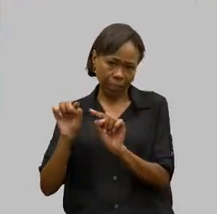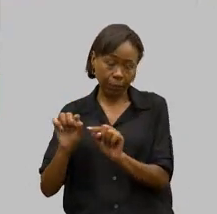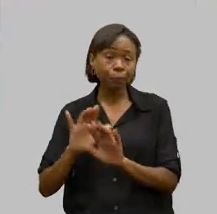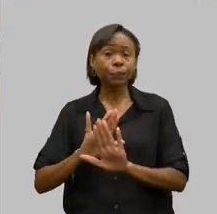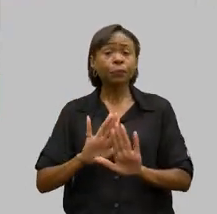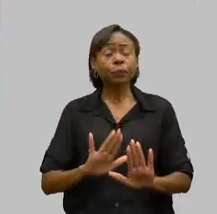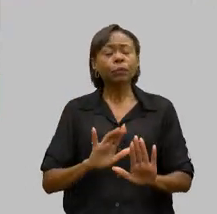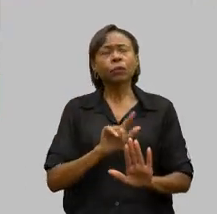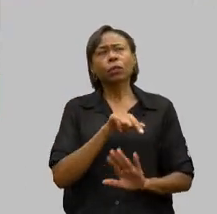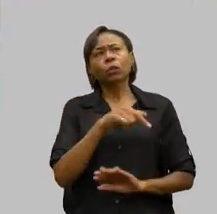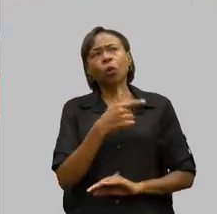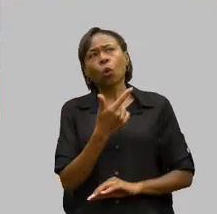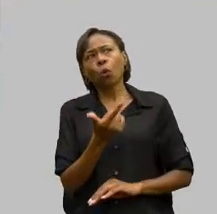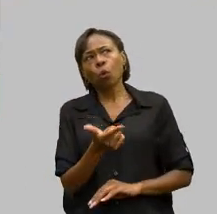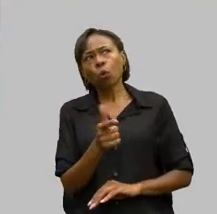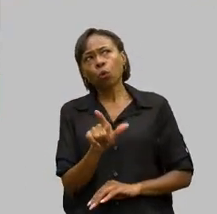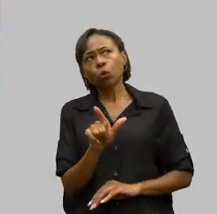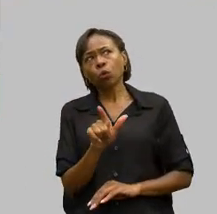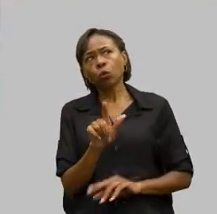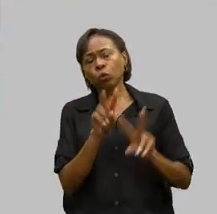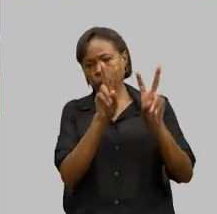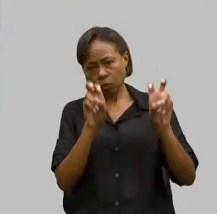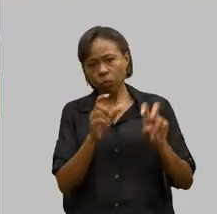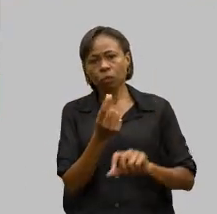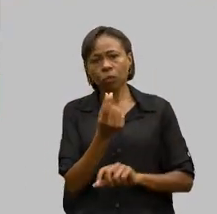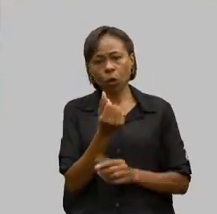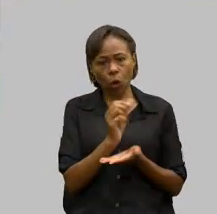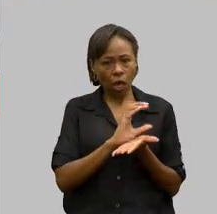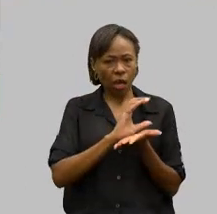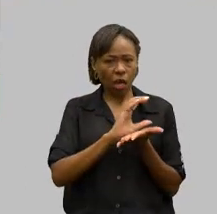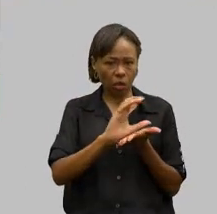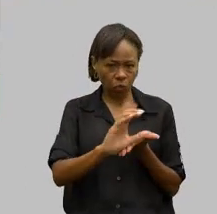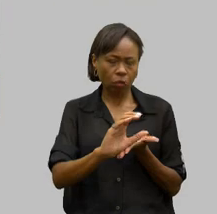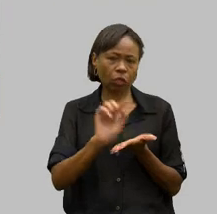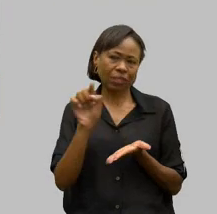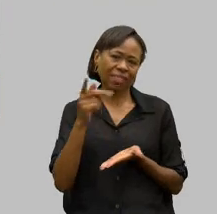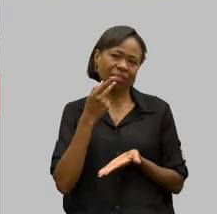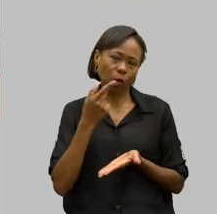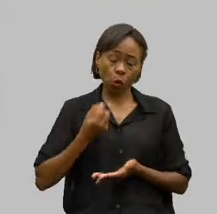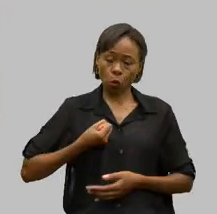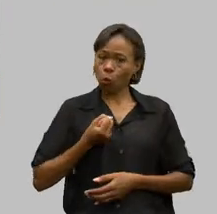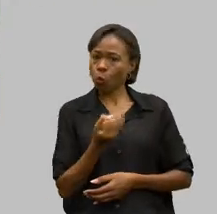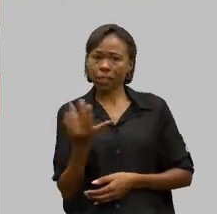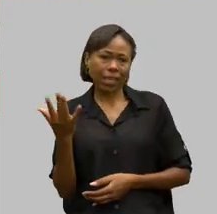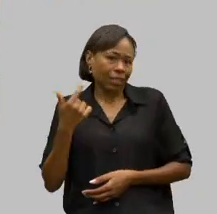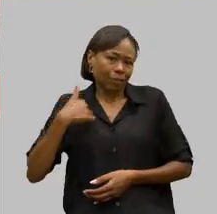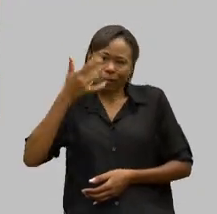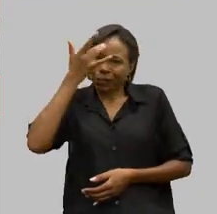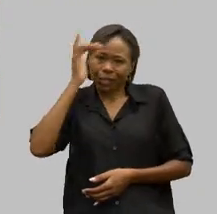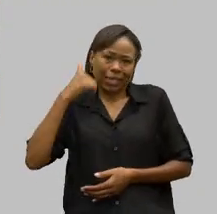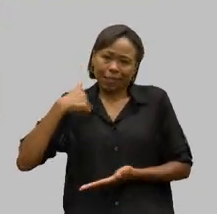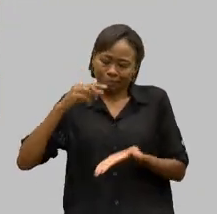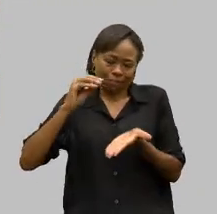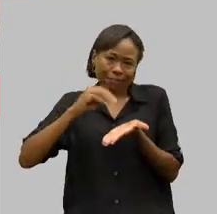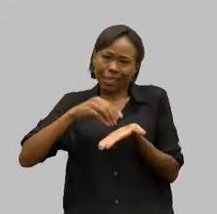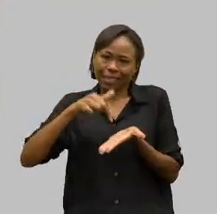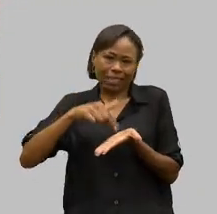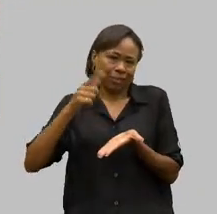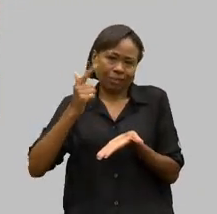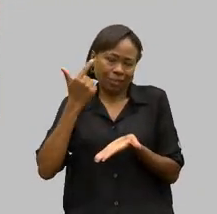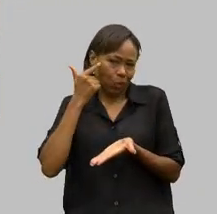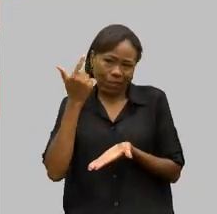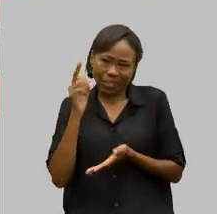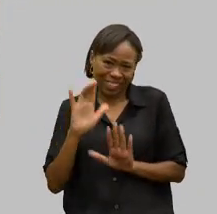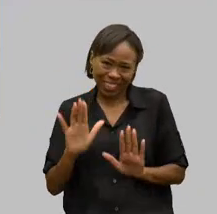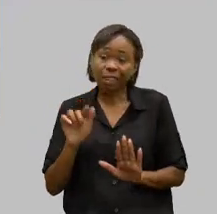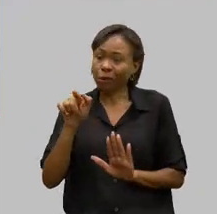Referente ao recurso que a senhora traz os números, eu não vou questionar os números porque eu não tenho os números aqui, mas eu tenho certeza que a senhora tirou de alguma fonte bastante